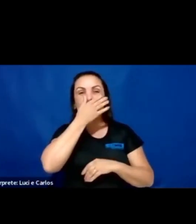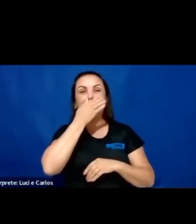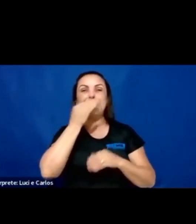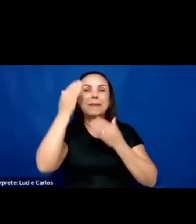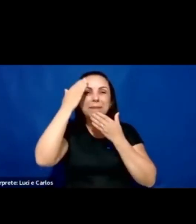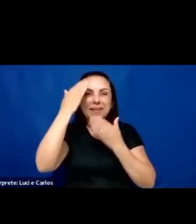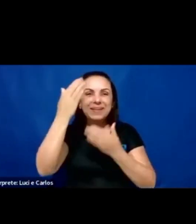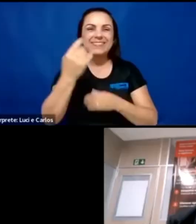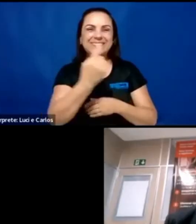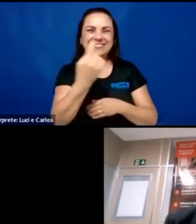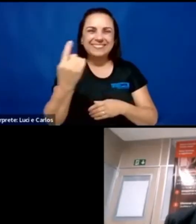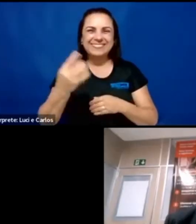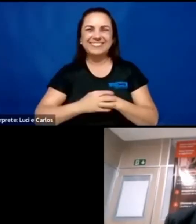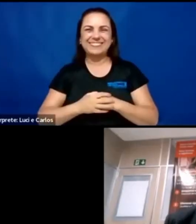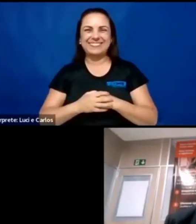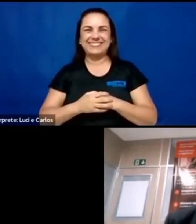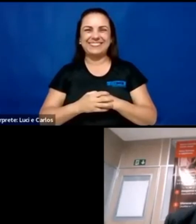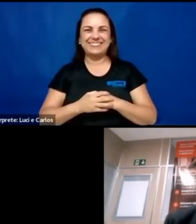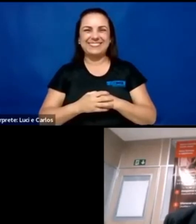Orlando.